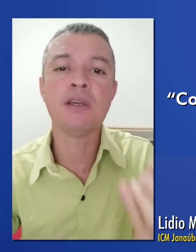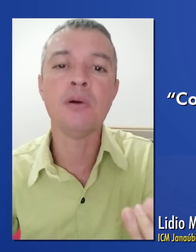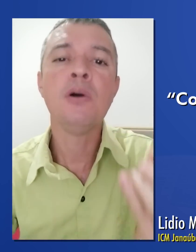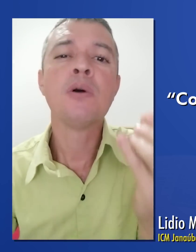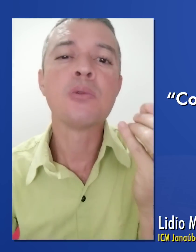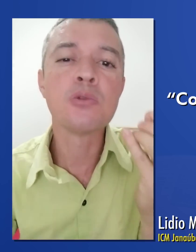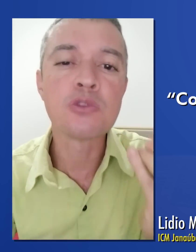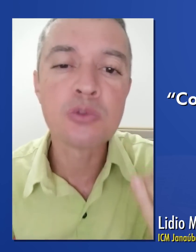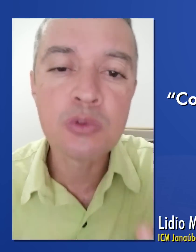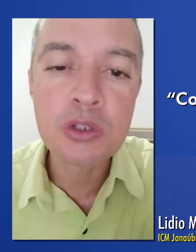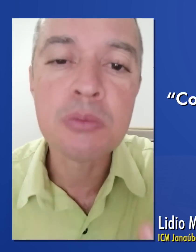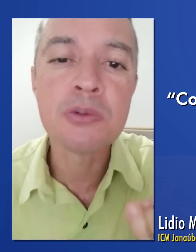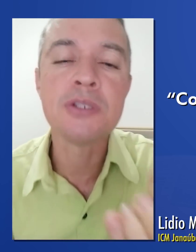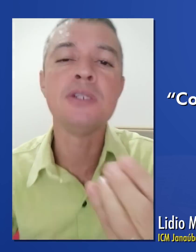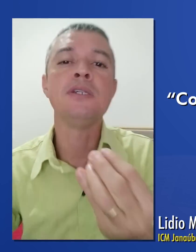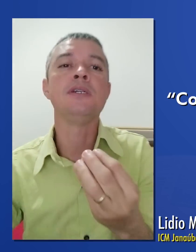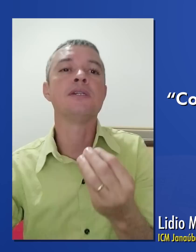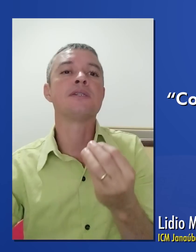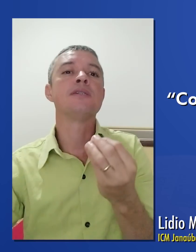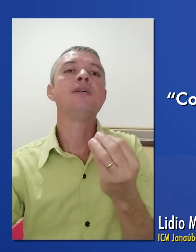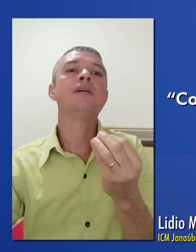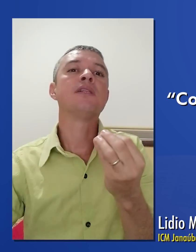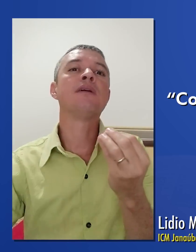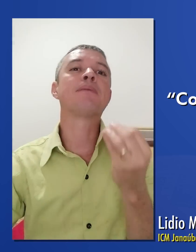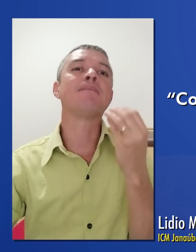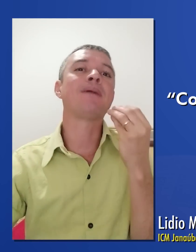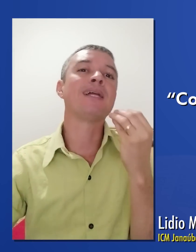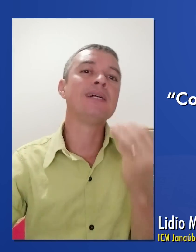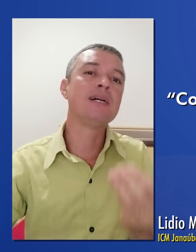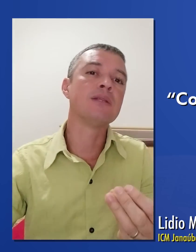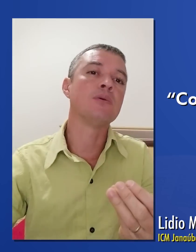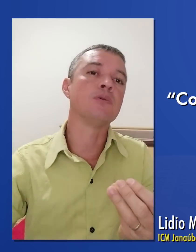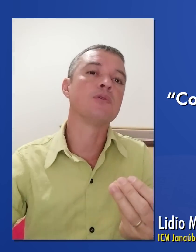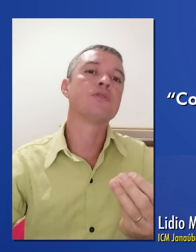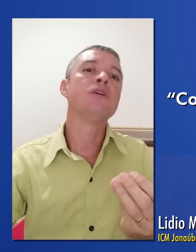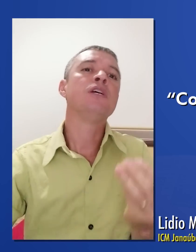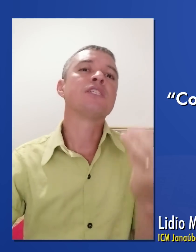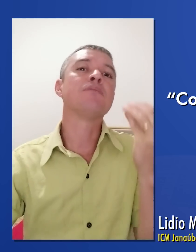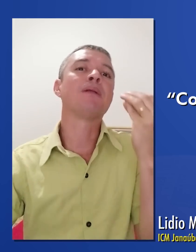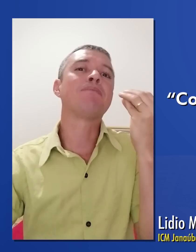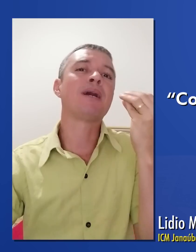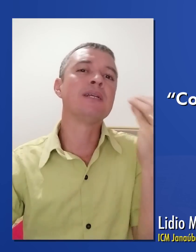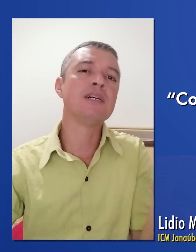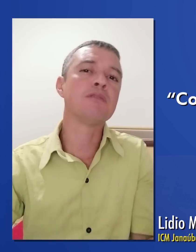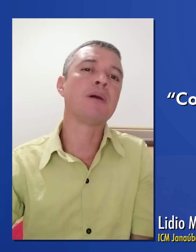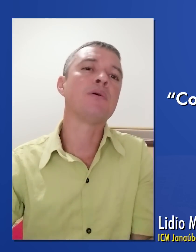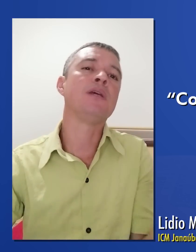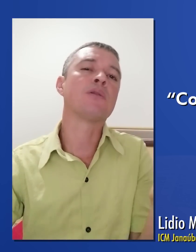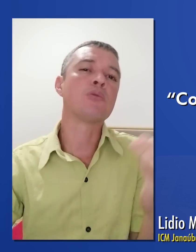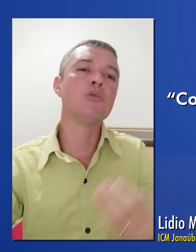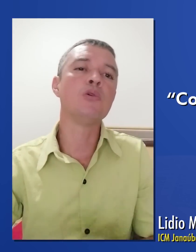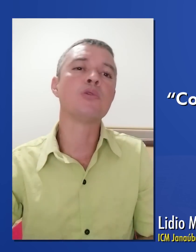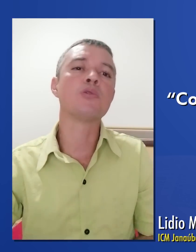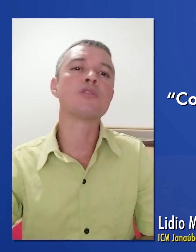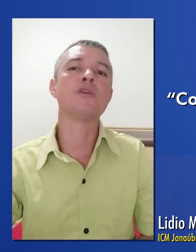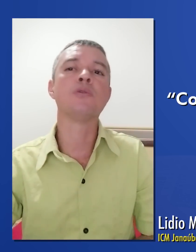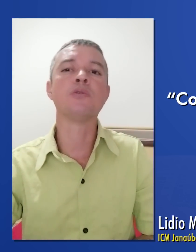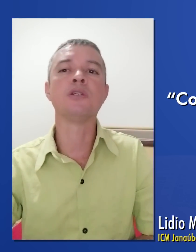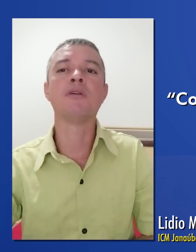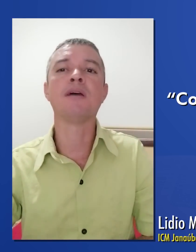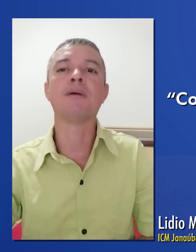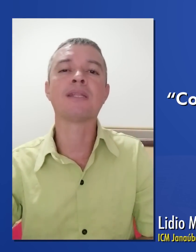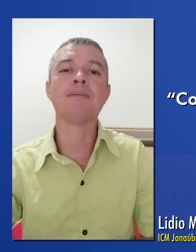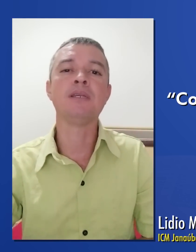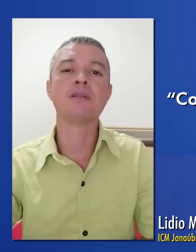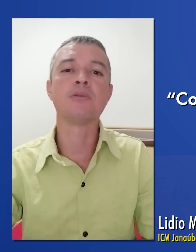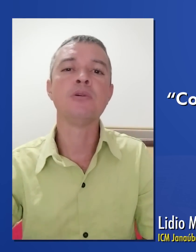essa fiel, nos últimos dias, né? Preparando-nos, se preparando para o retorno do Senhor no